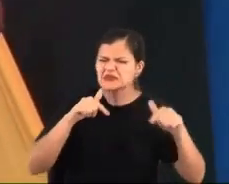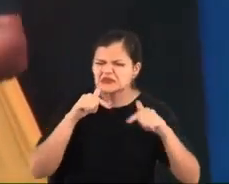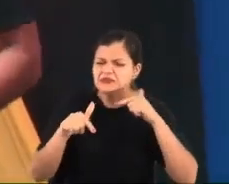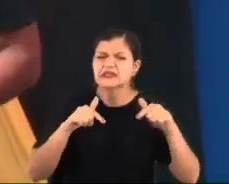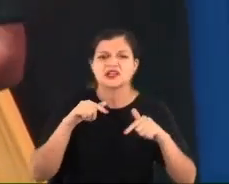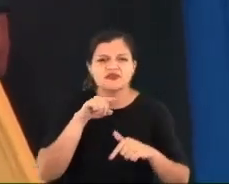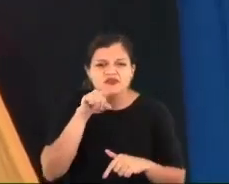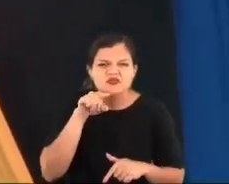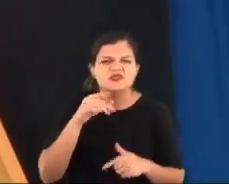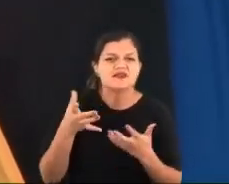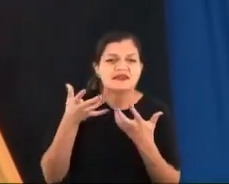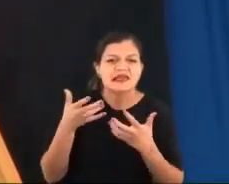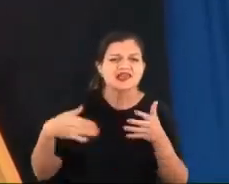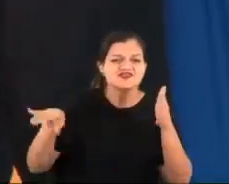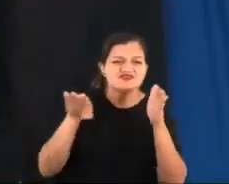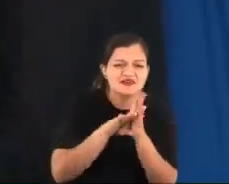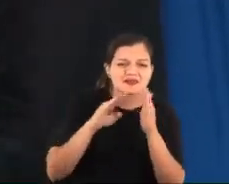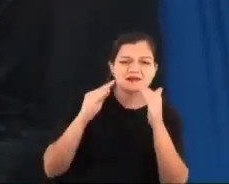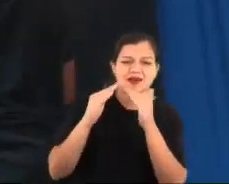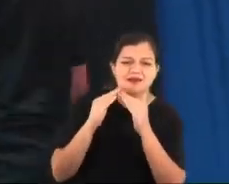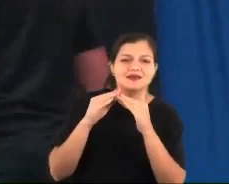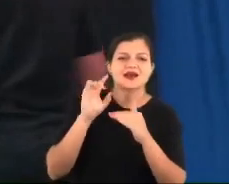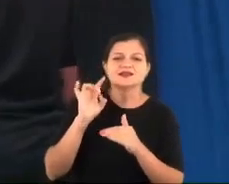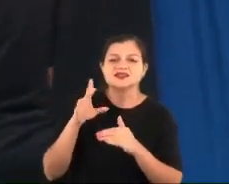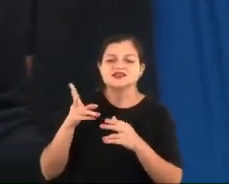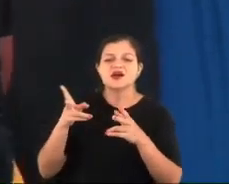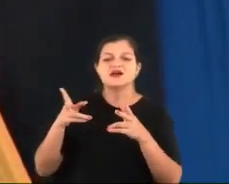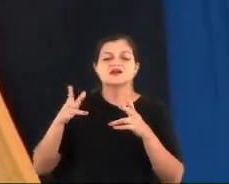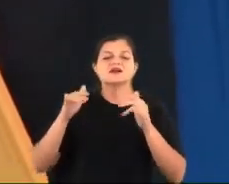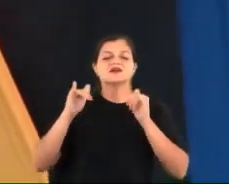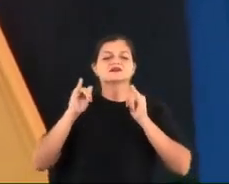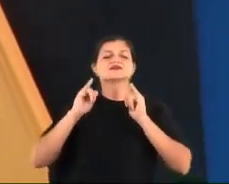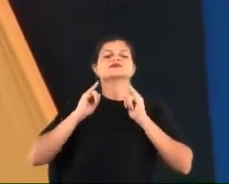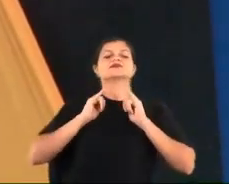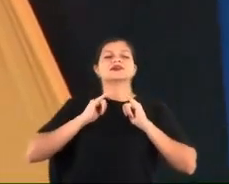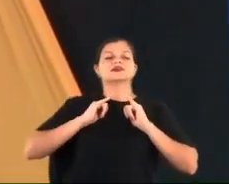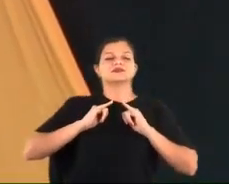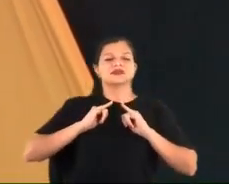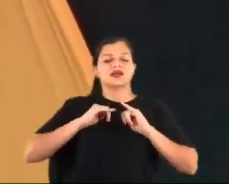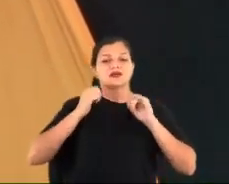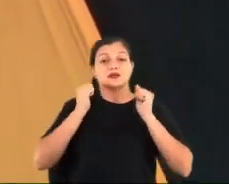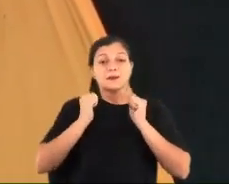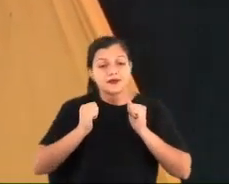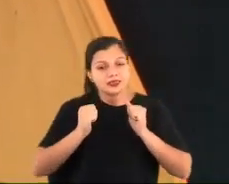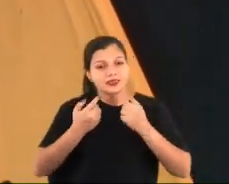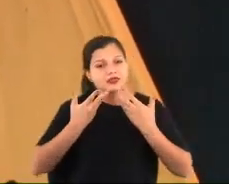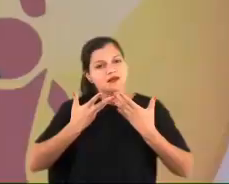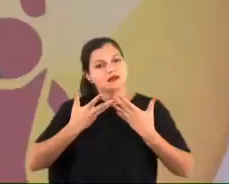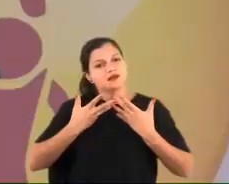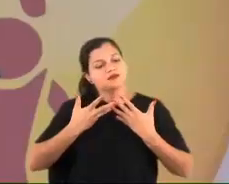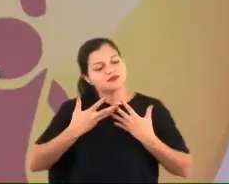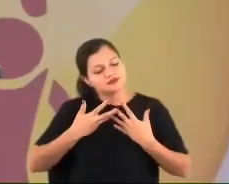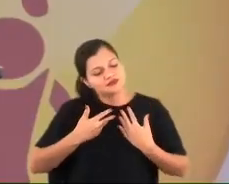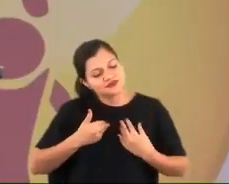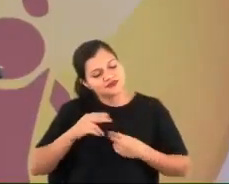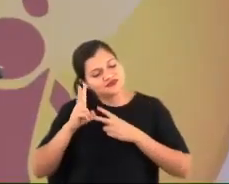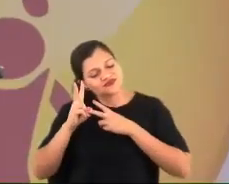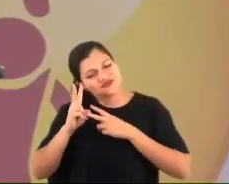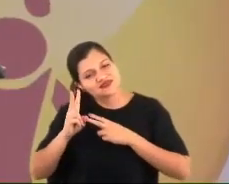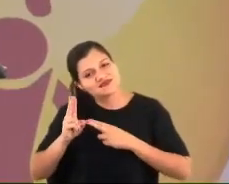está doido para chegar em casa e simplesmente se deitar e poder descansar um pouco.